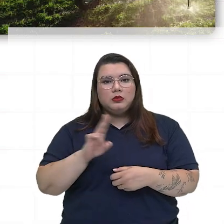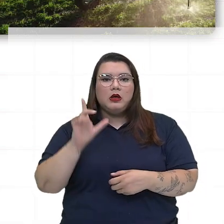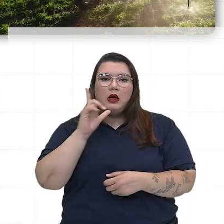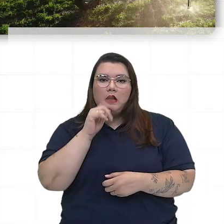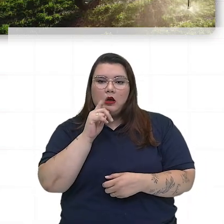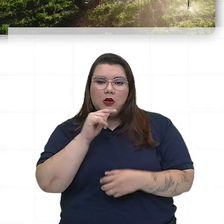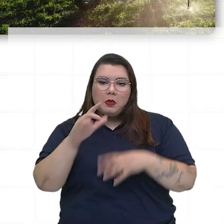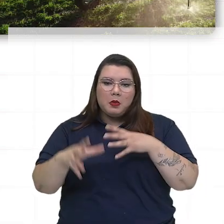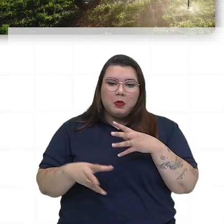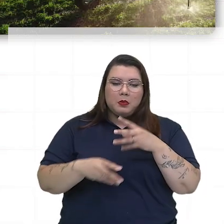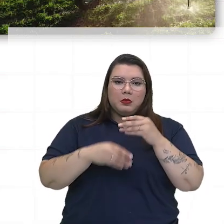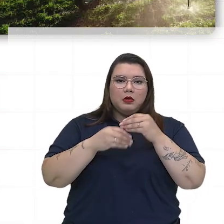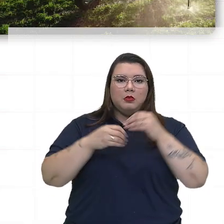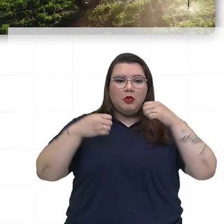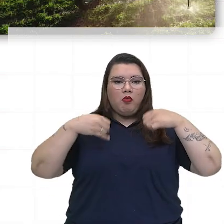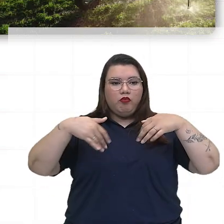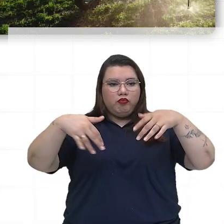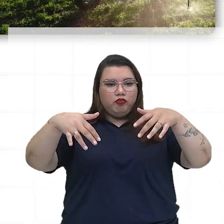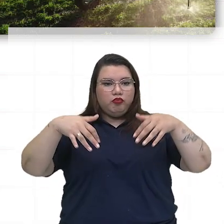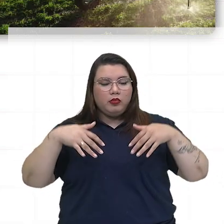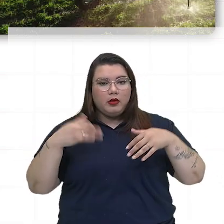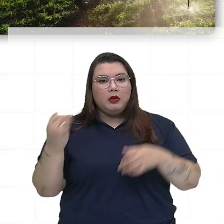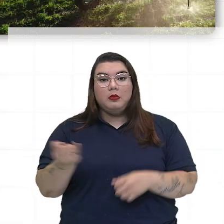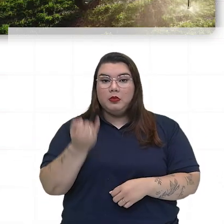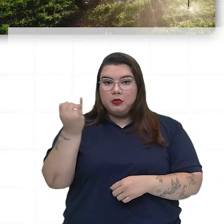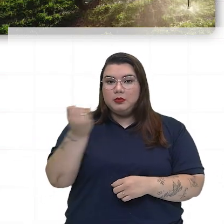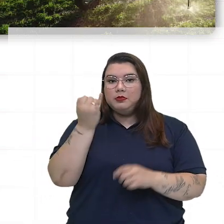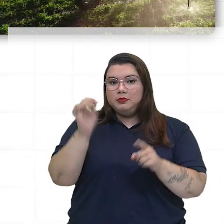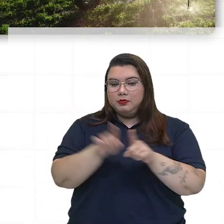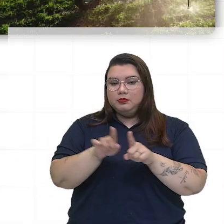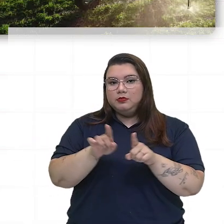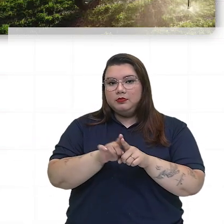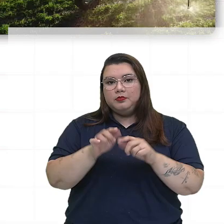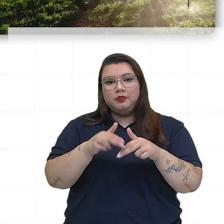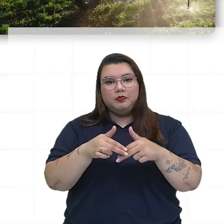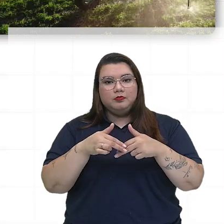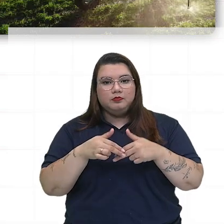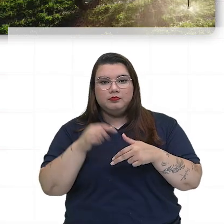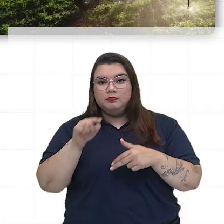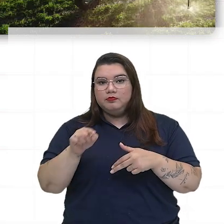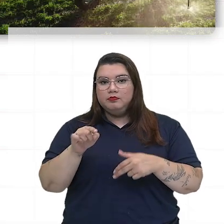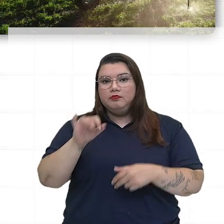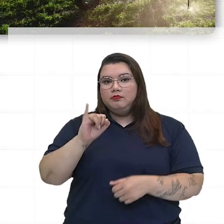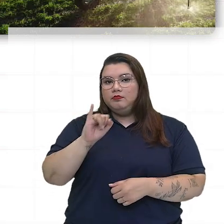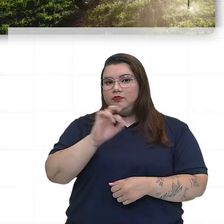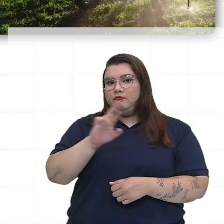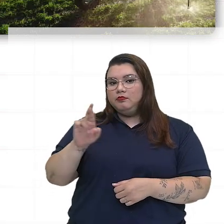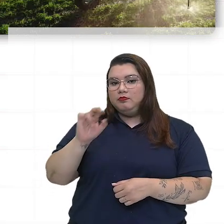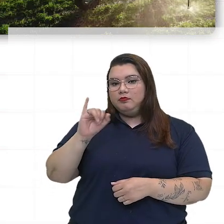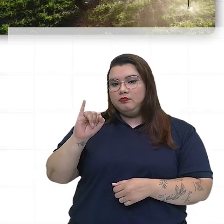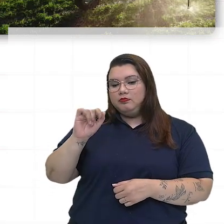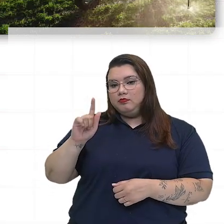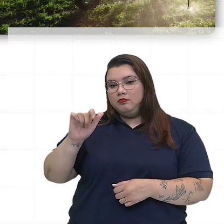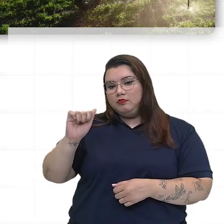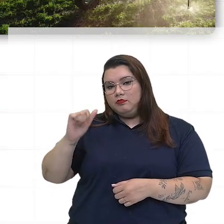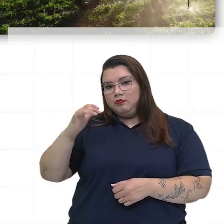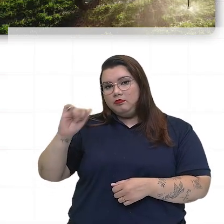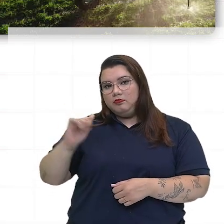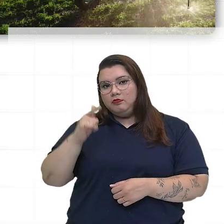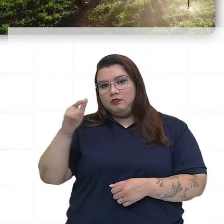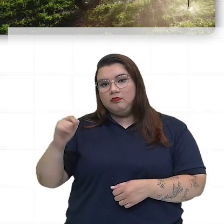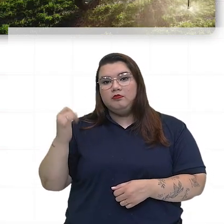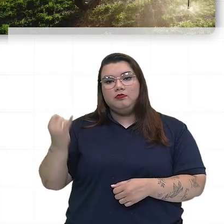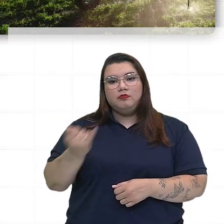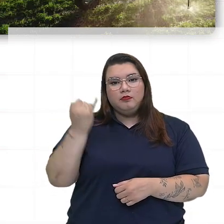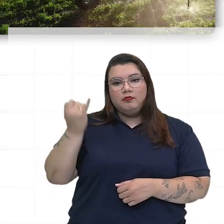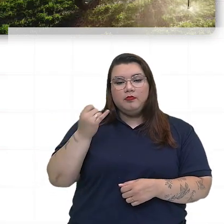suplementar da água, ela também acaba sendo muito importante. Então, por isso que essa irrigação, ela vai ser importante